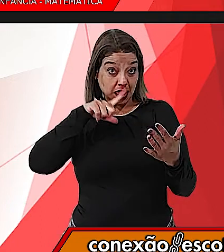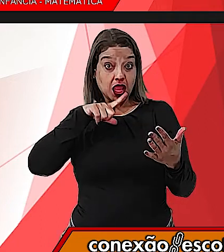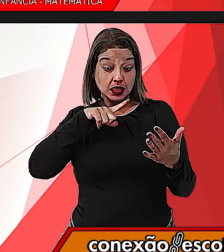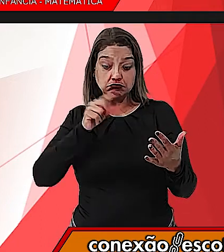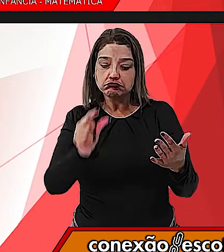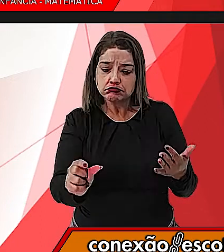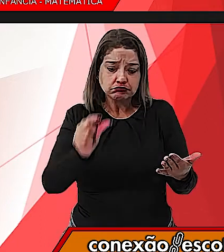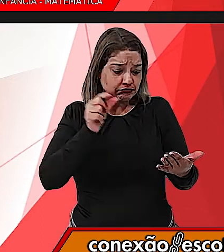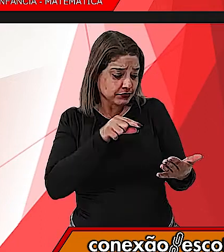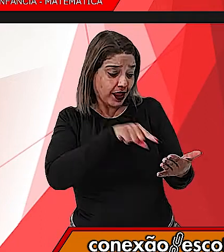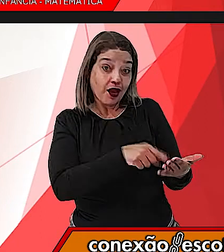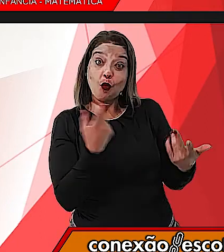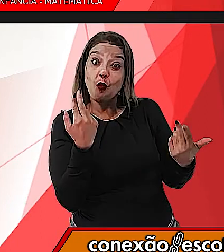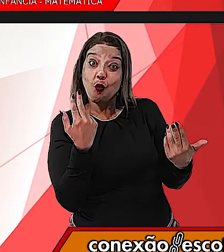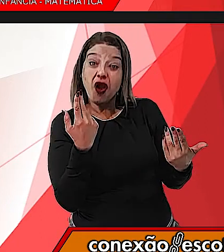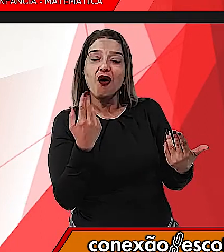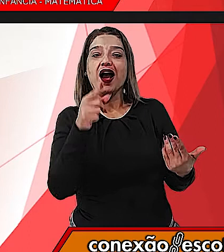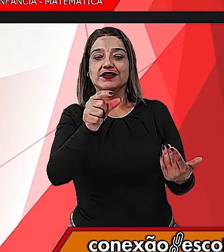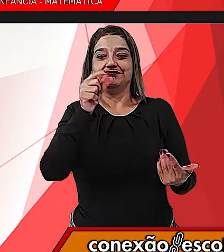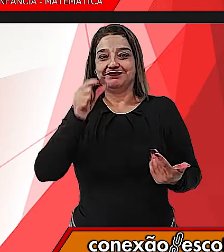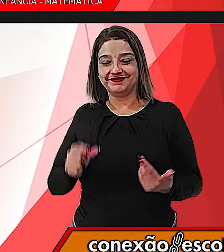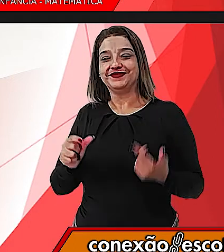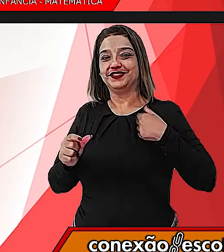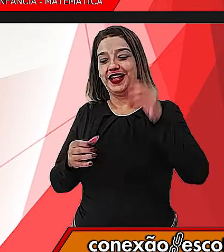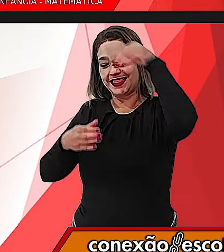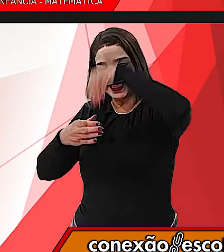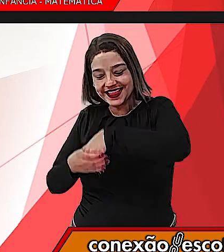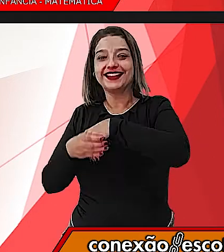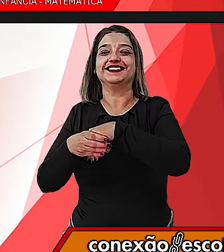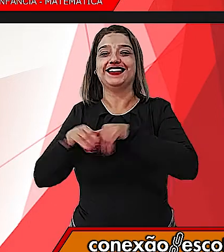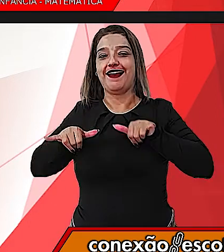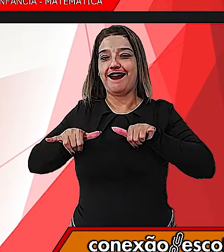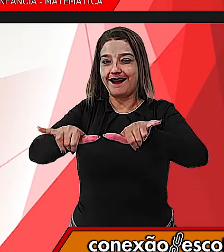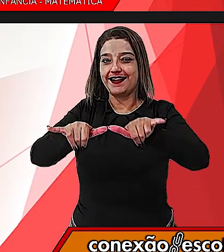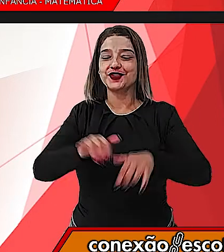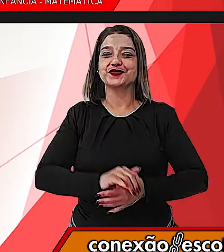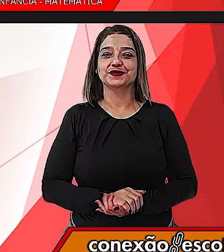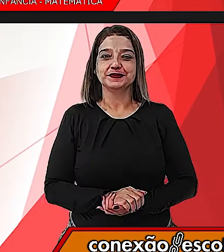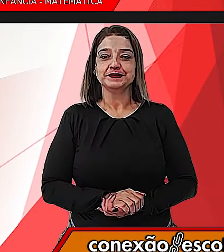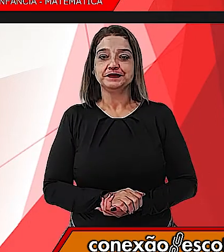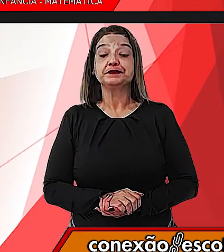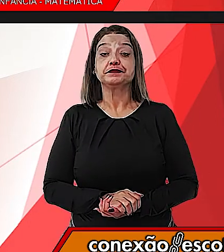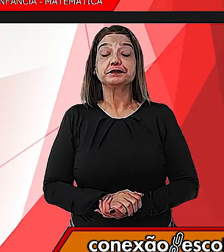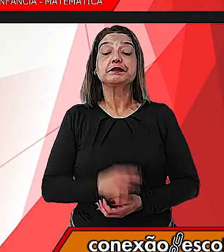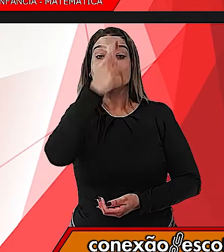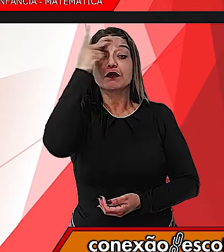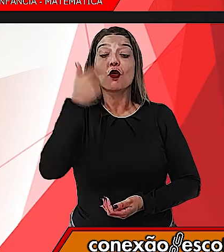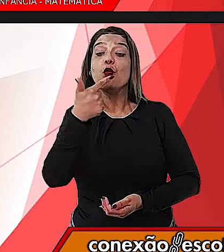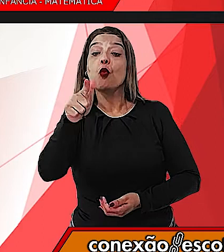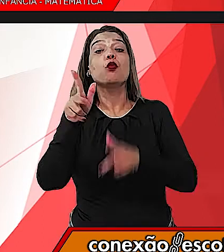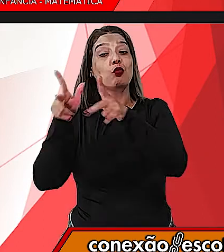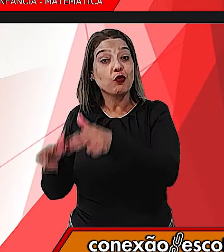na lista, pode colocar a ficha produto dentro do carrinho. O próximo jogador